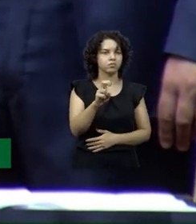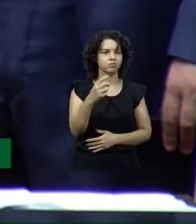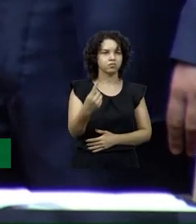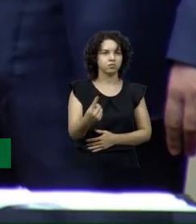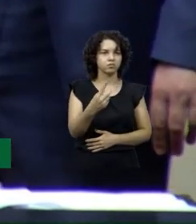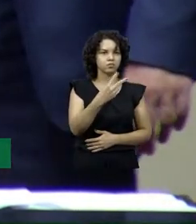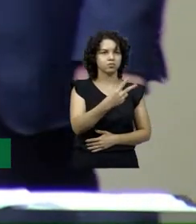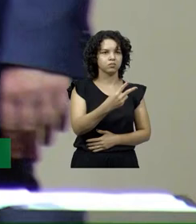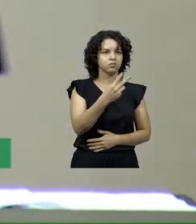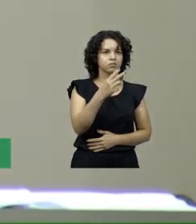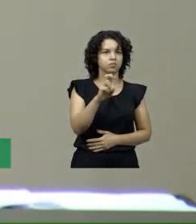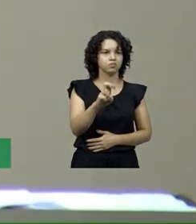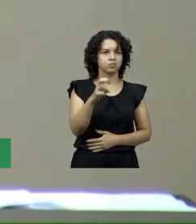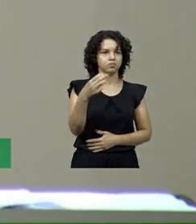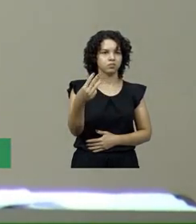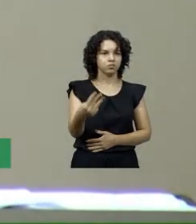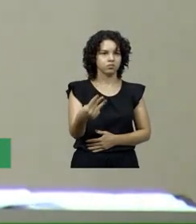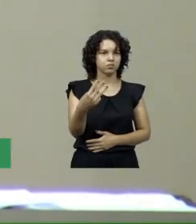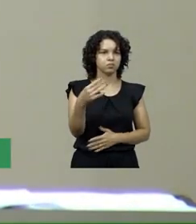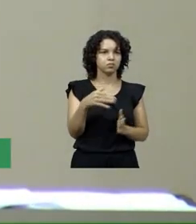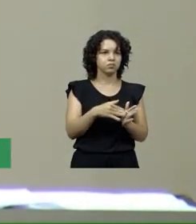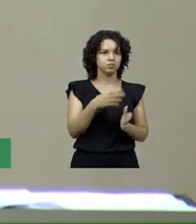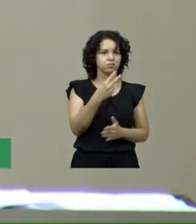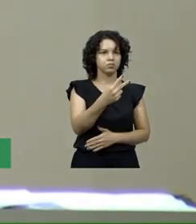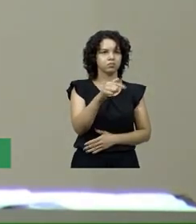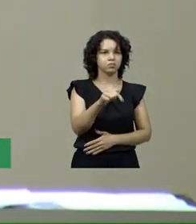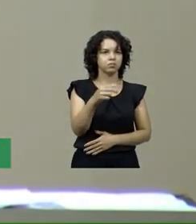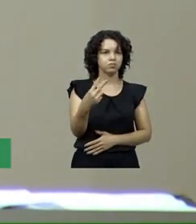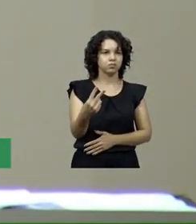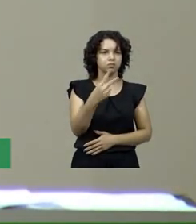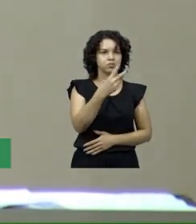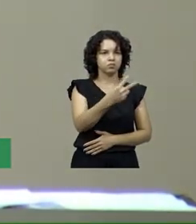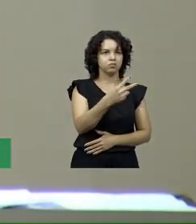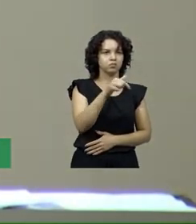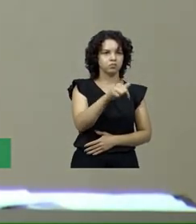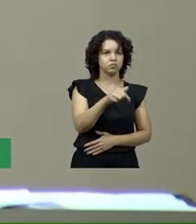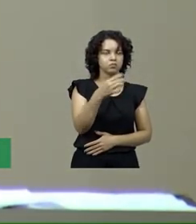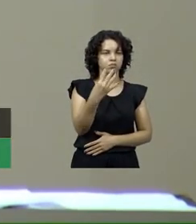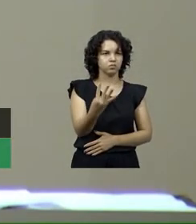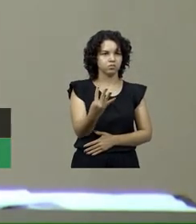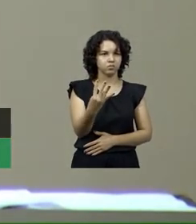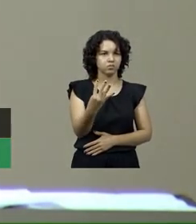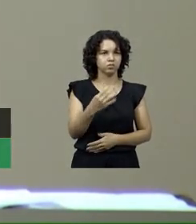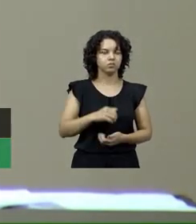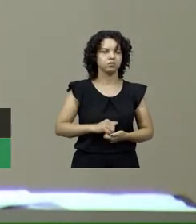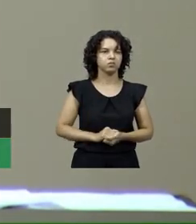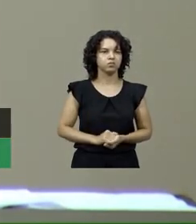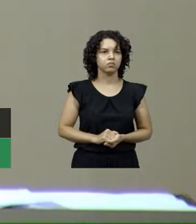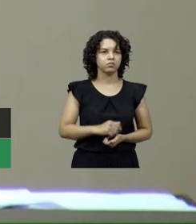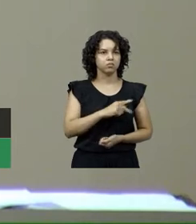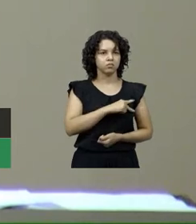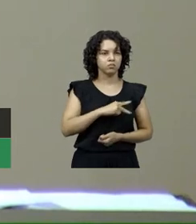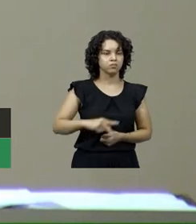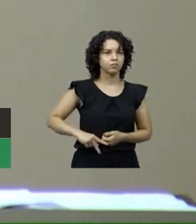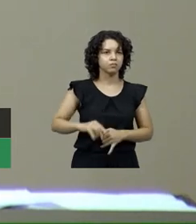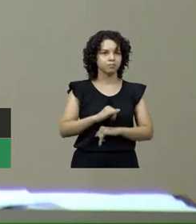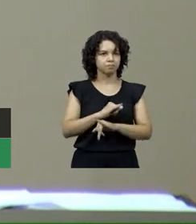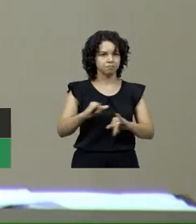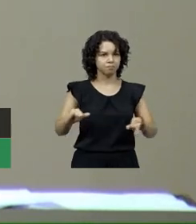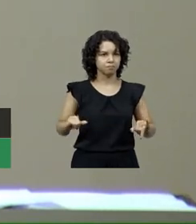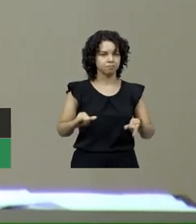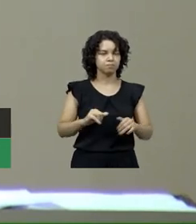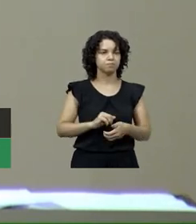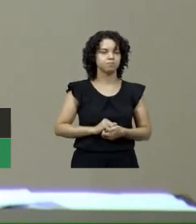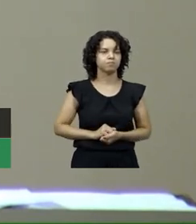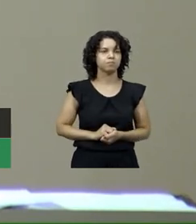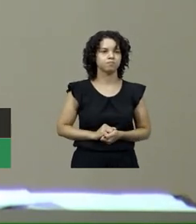253 a 272 e 274. Esta presidência comunica que